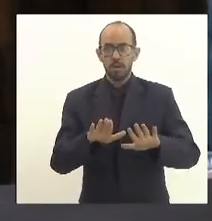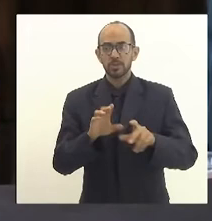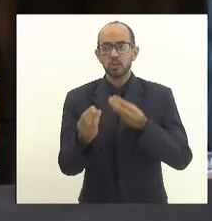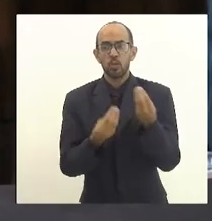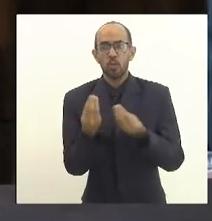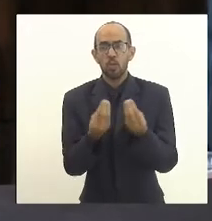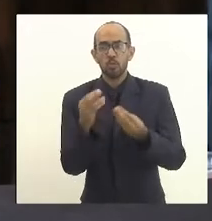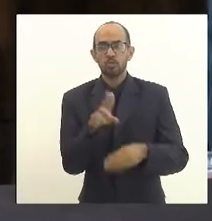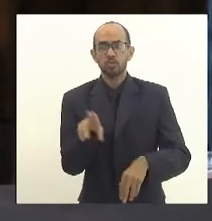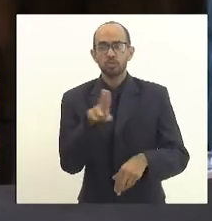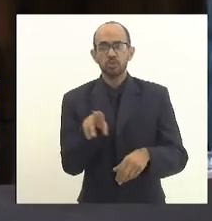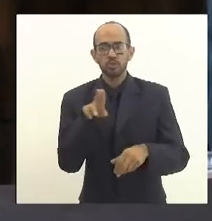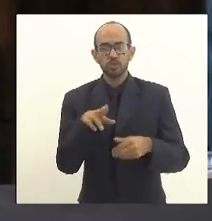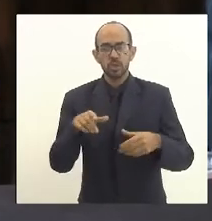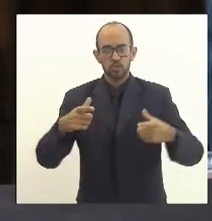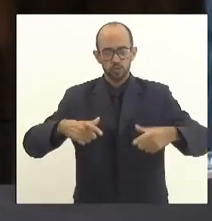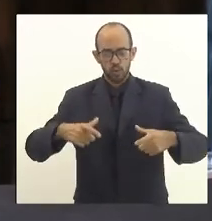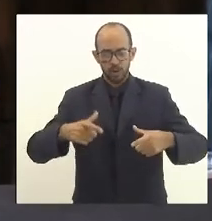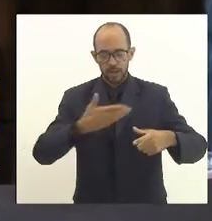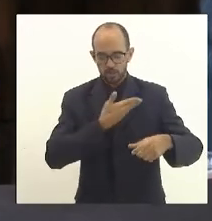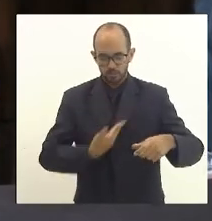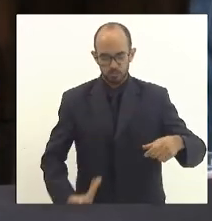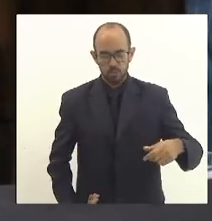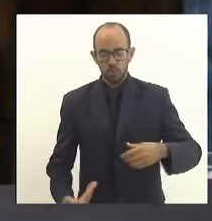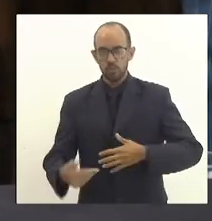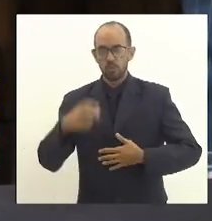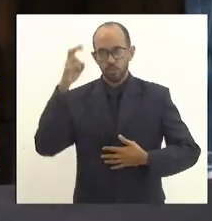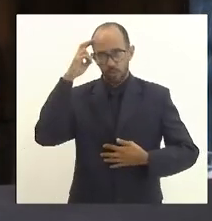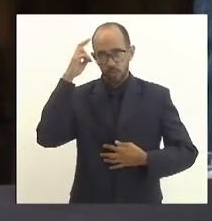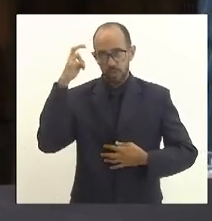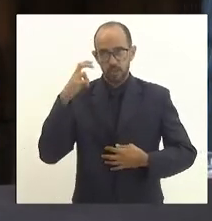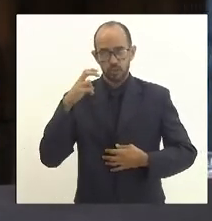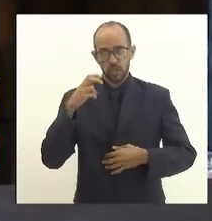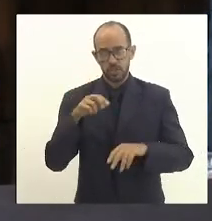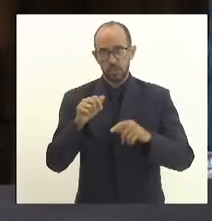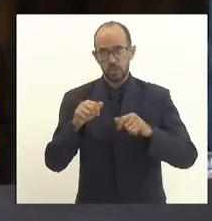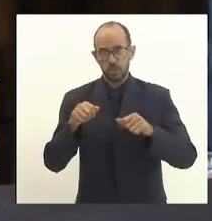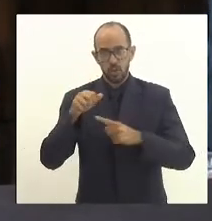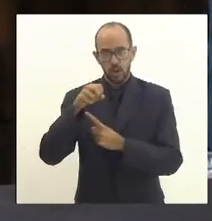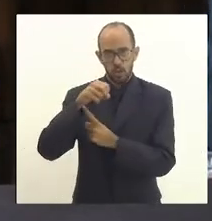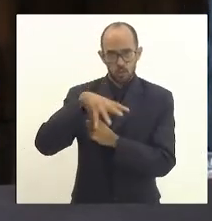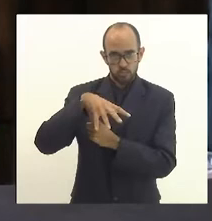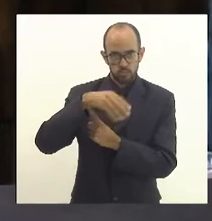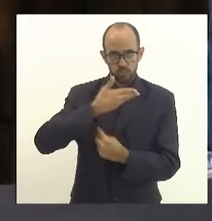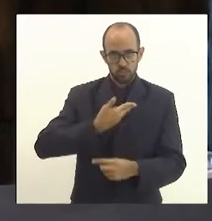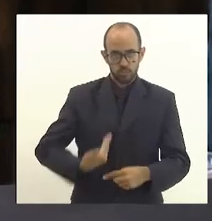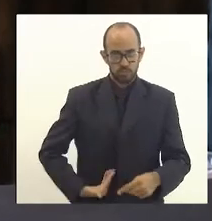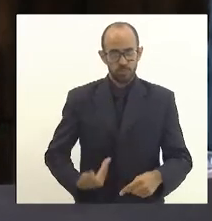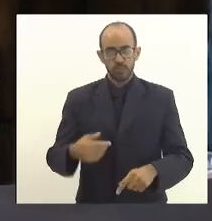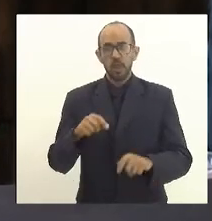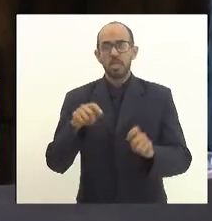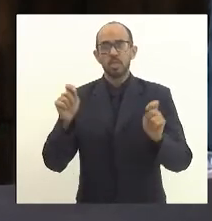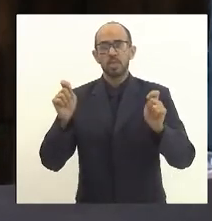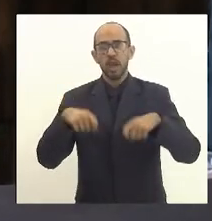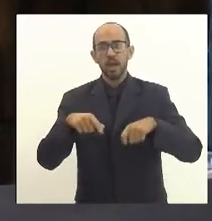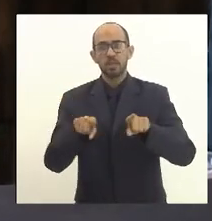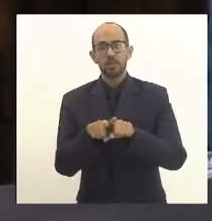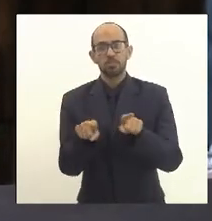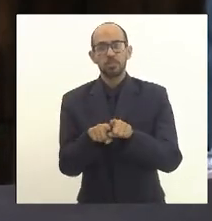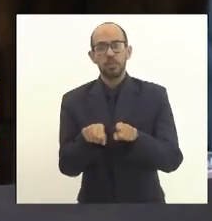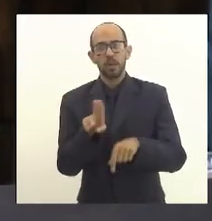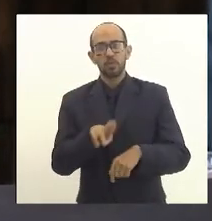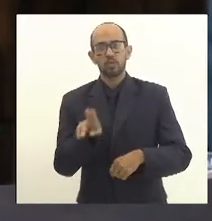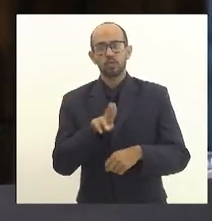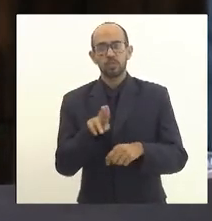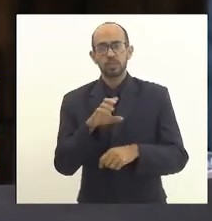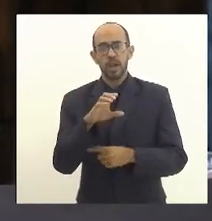os espaços públicos de forma inteligente, através da iluminação pública. A gente também conta com a possibilidade de utilizar a CIP